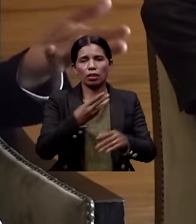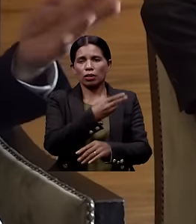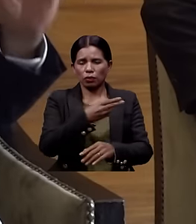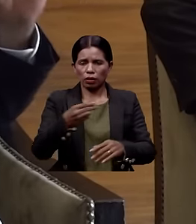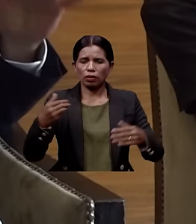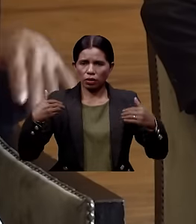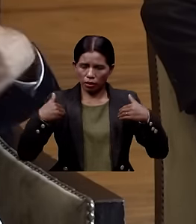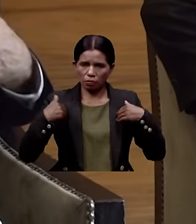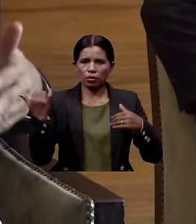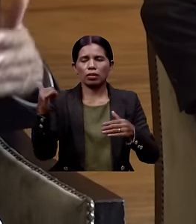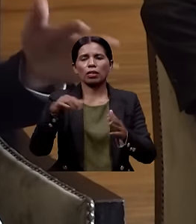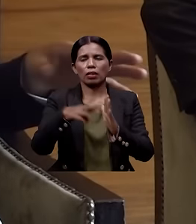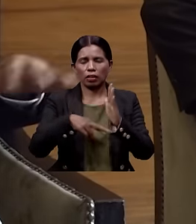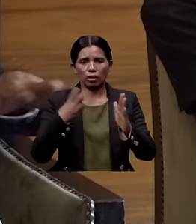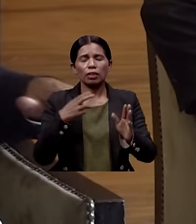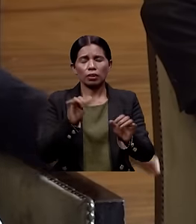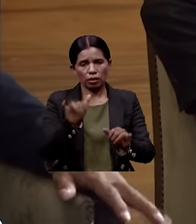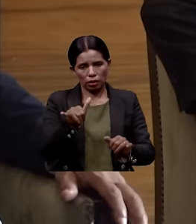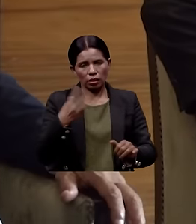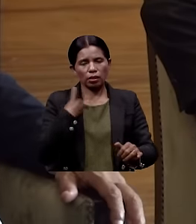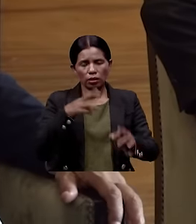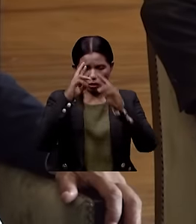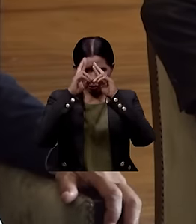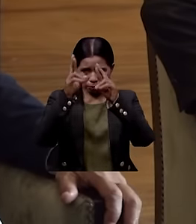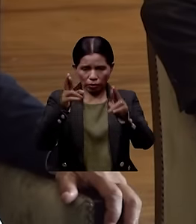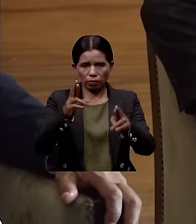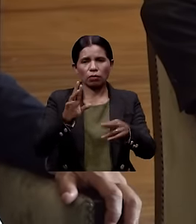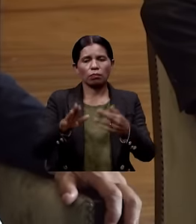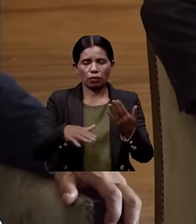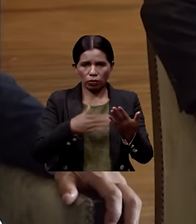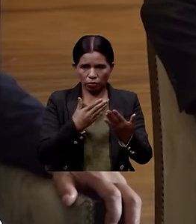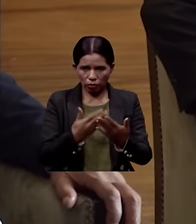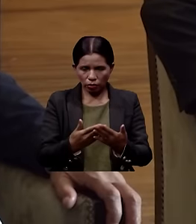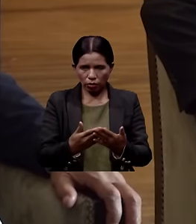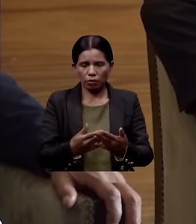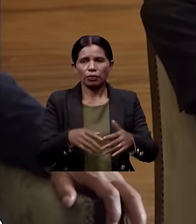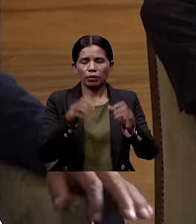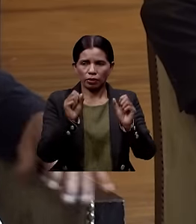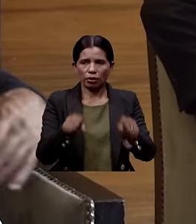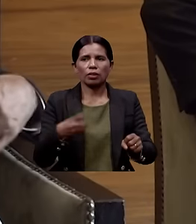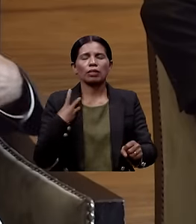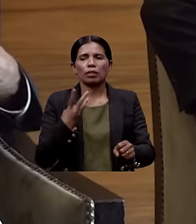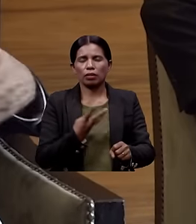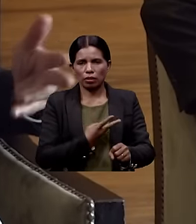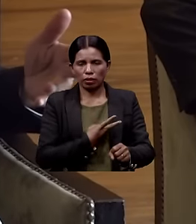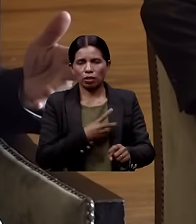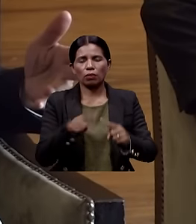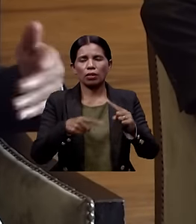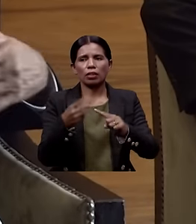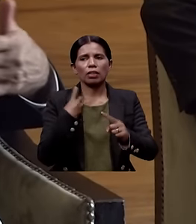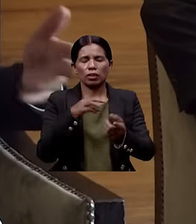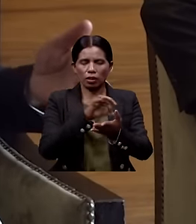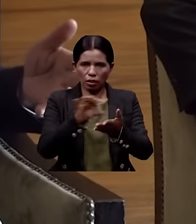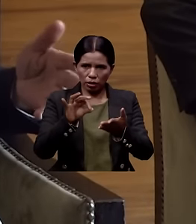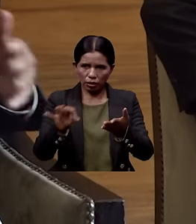princípios, sim, a respeito mal o princípio também, porque aí também irei assinar o outro